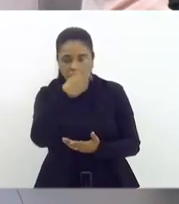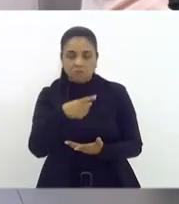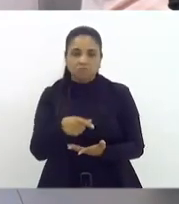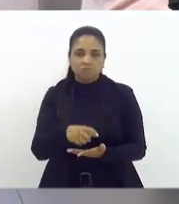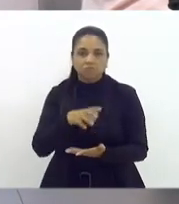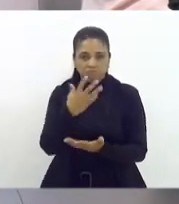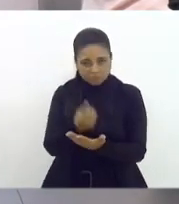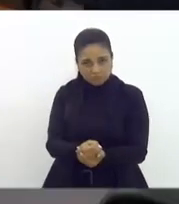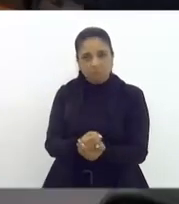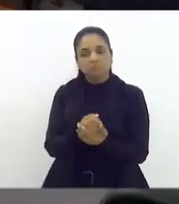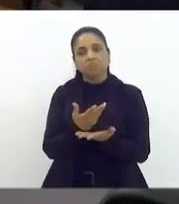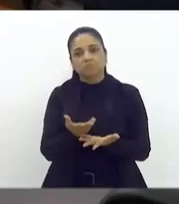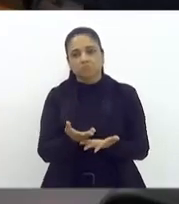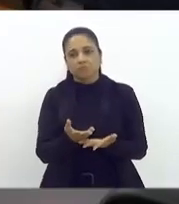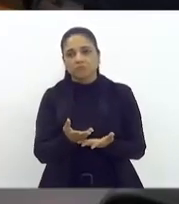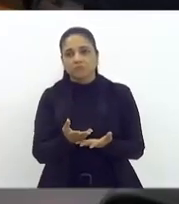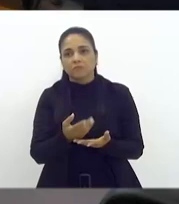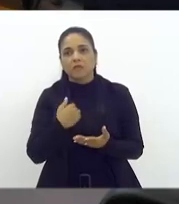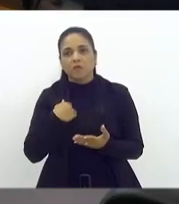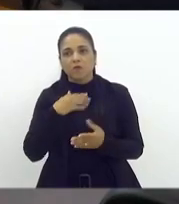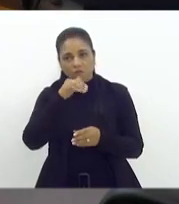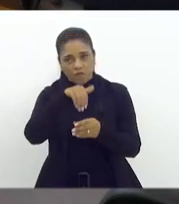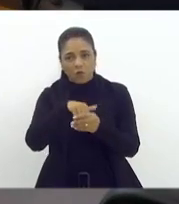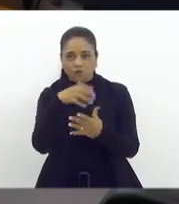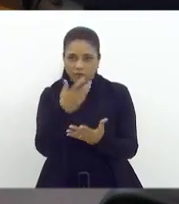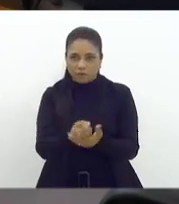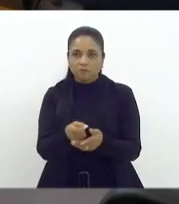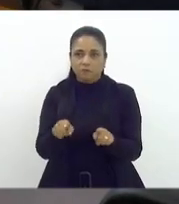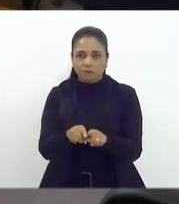Eu voto favorável